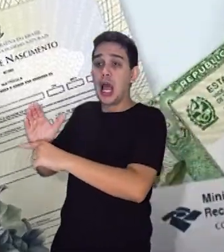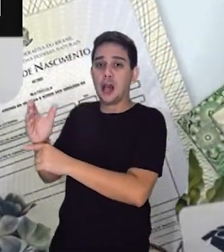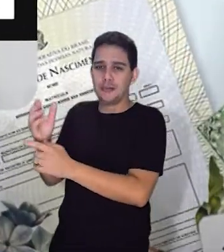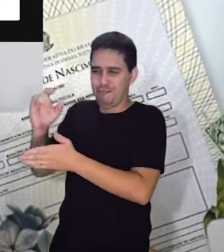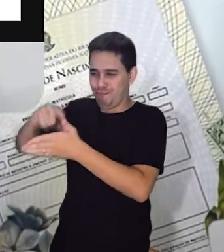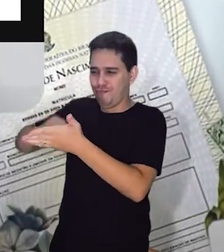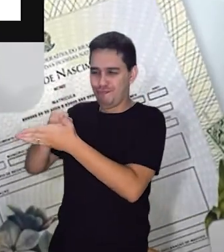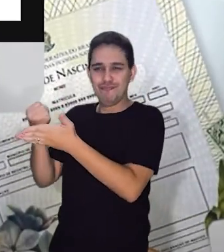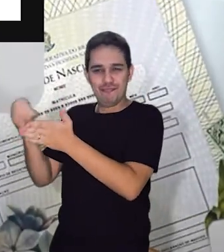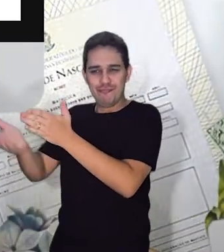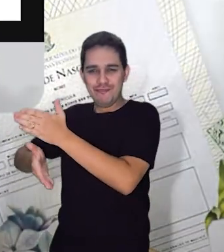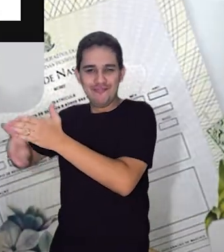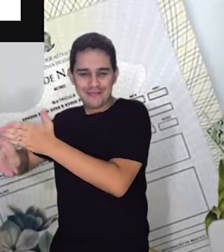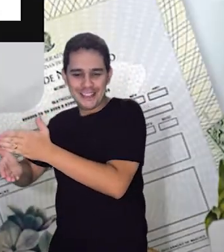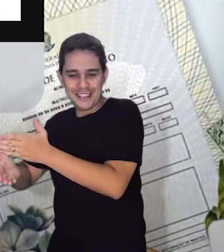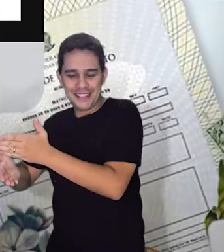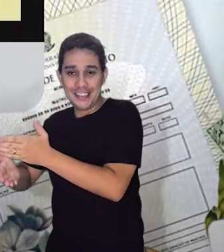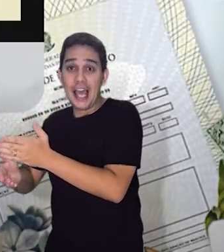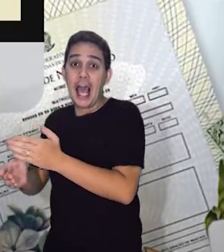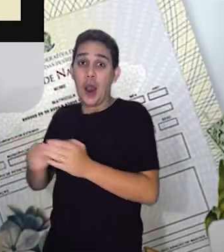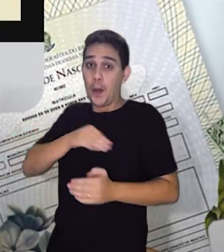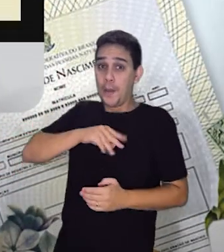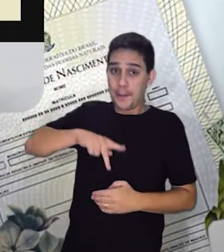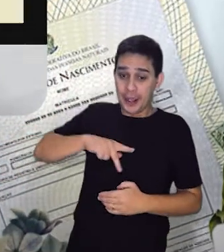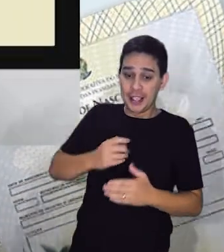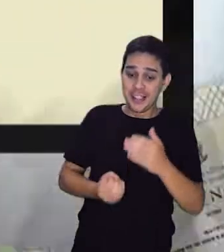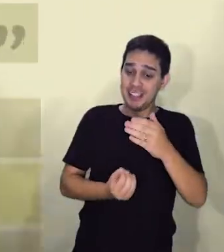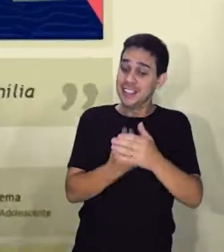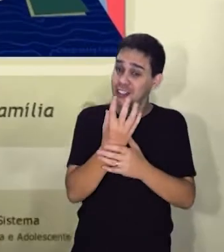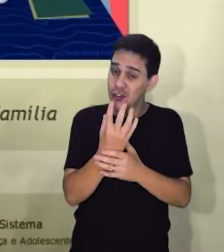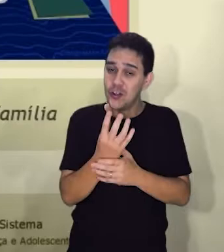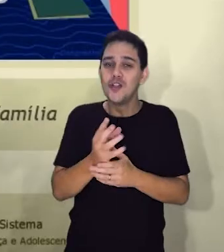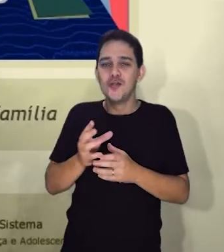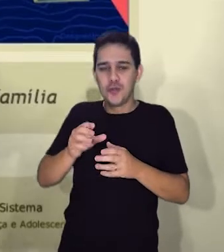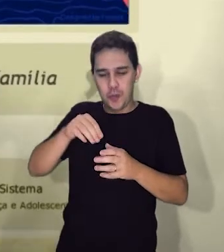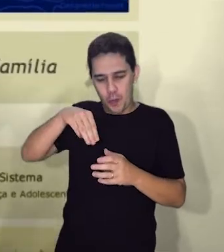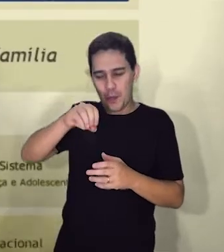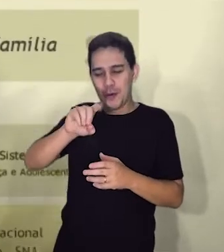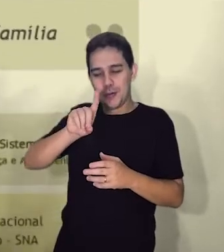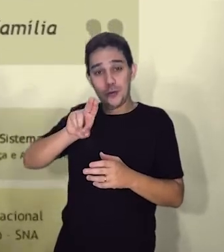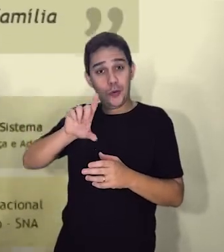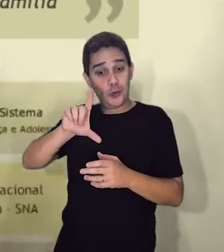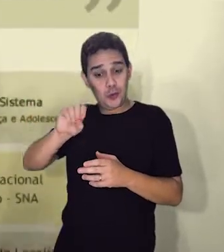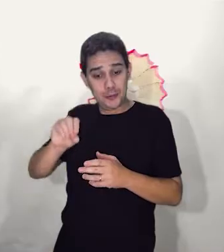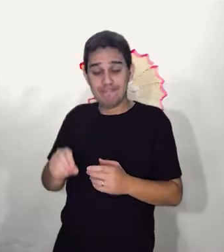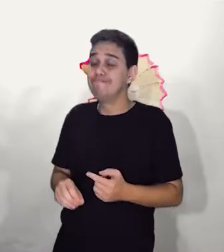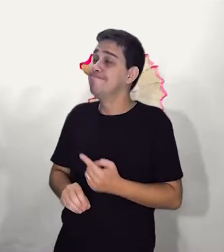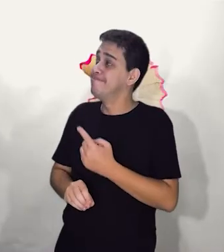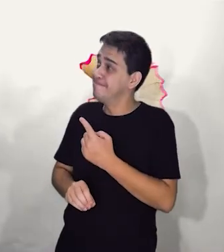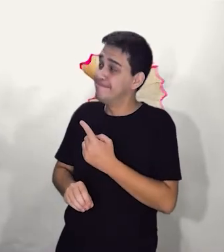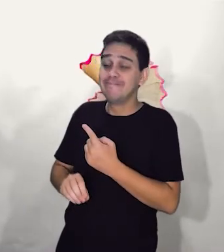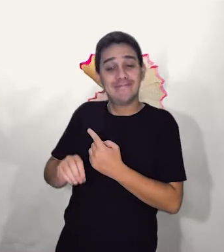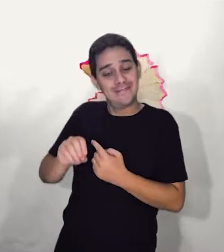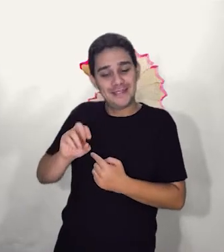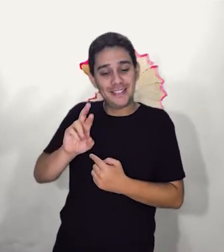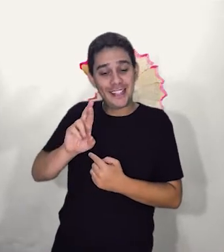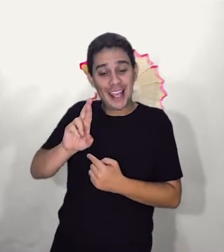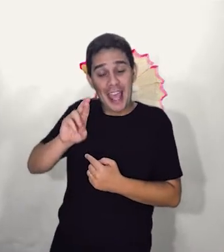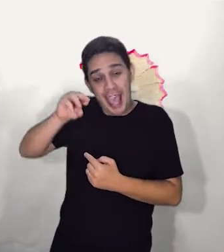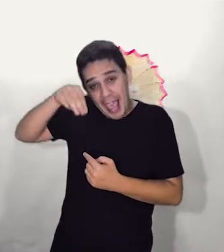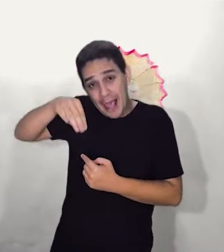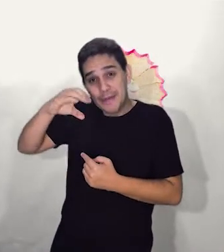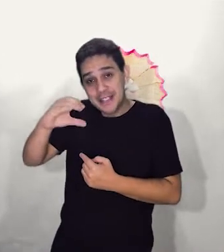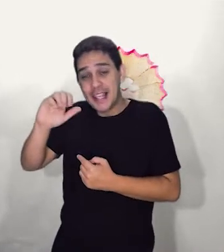o Módulo Criança e Adolescente, MCA, projeto premiado nacionalmente que consiste em um